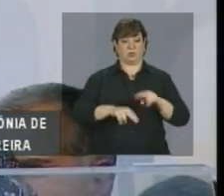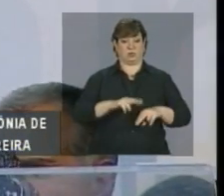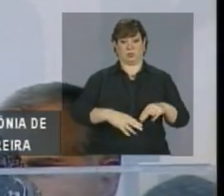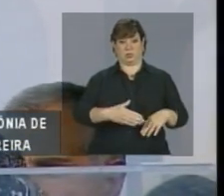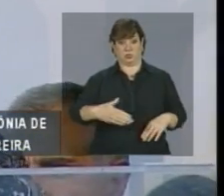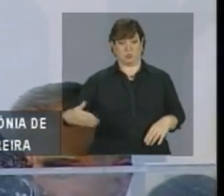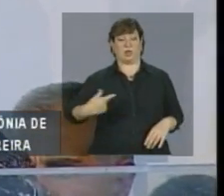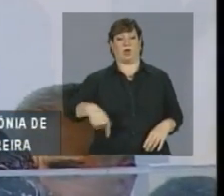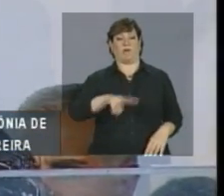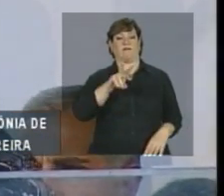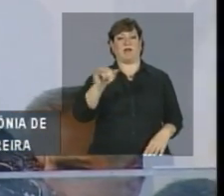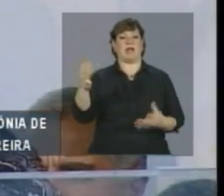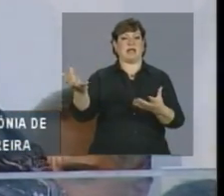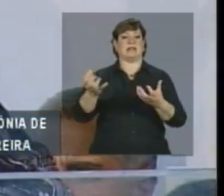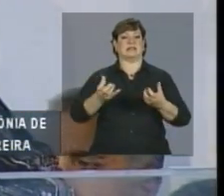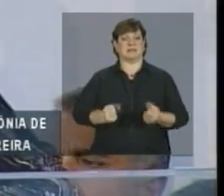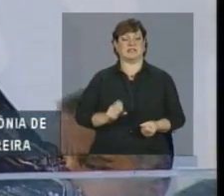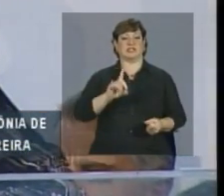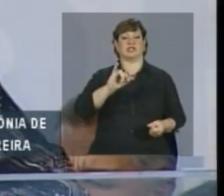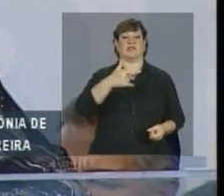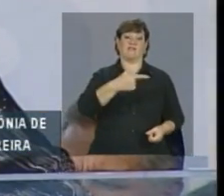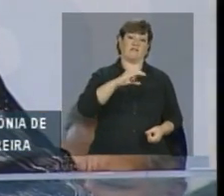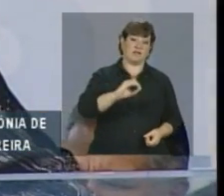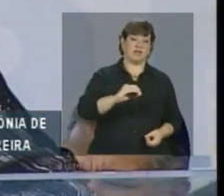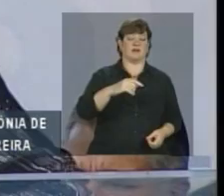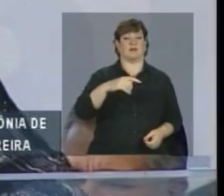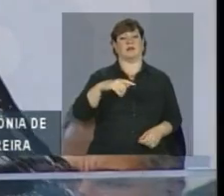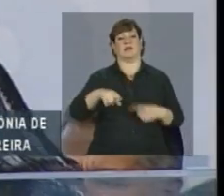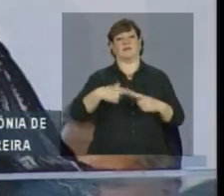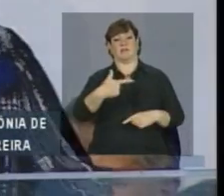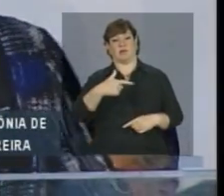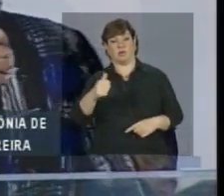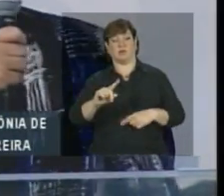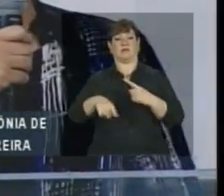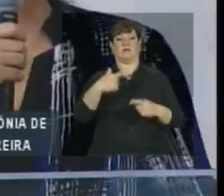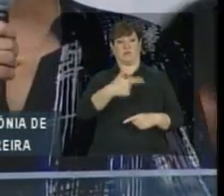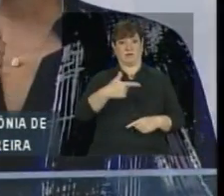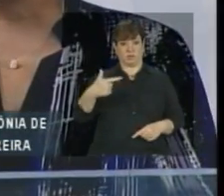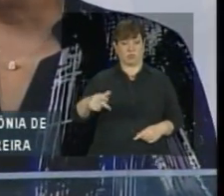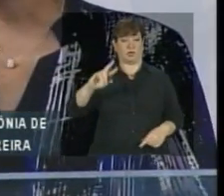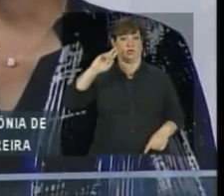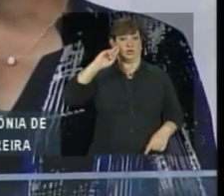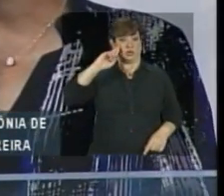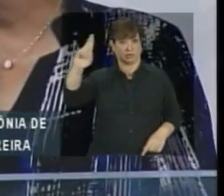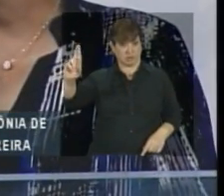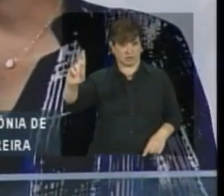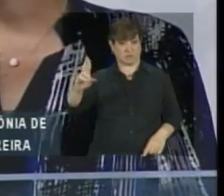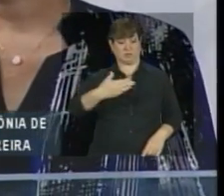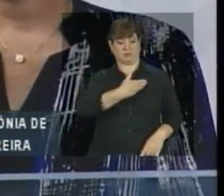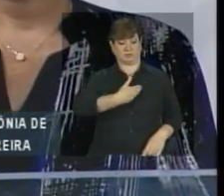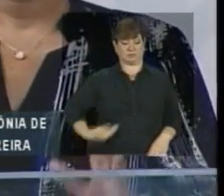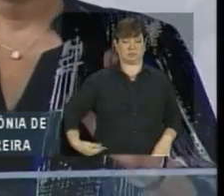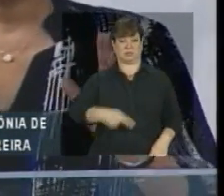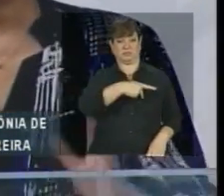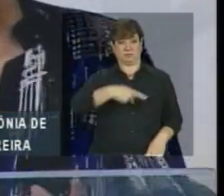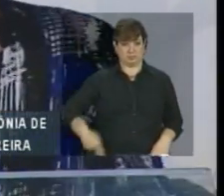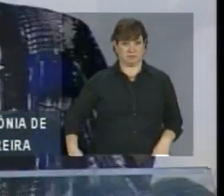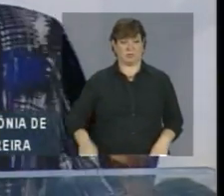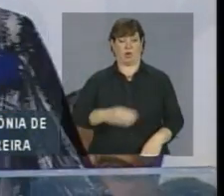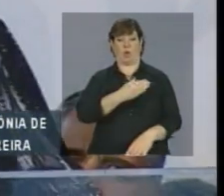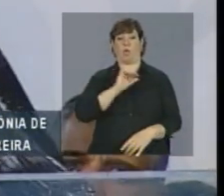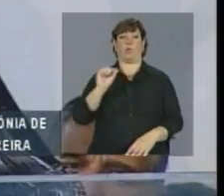nós vamos receber, dia 20, 21, 22, os chefes de Estado e do governo